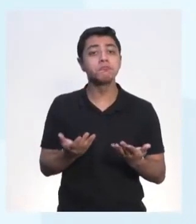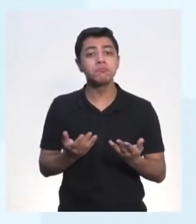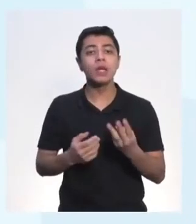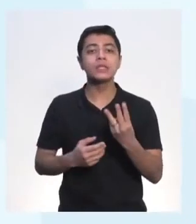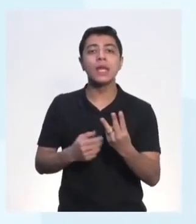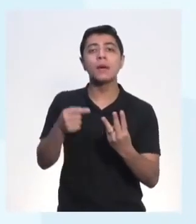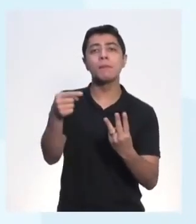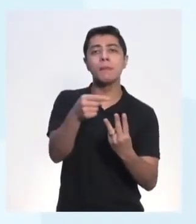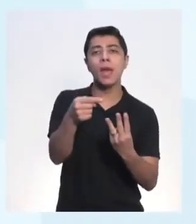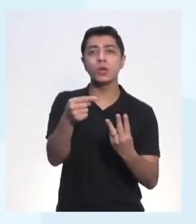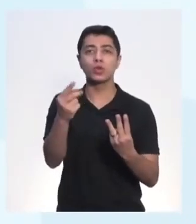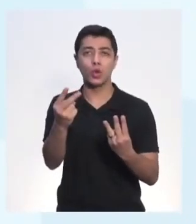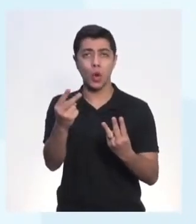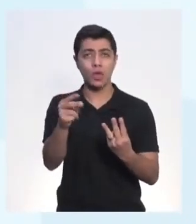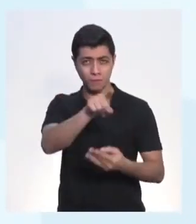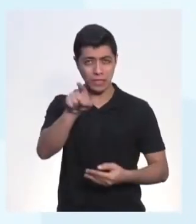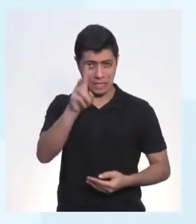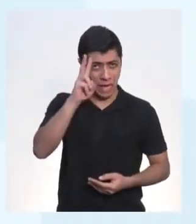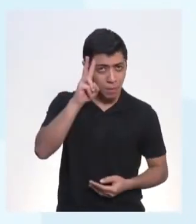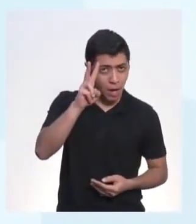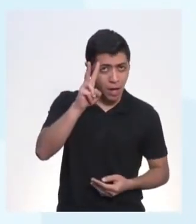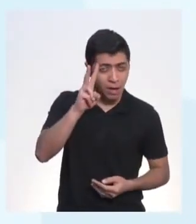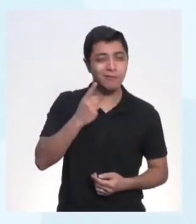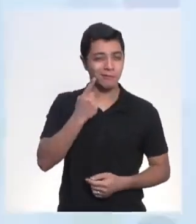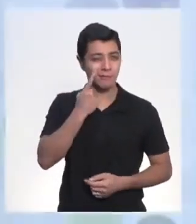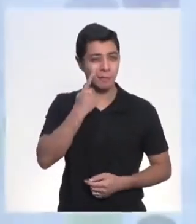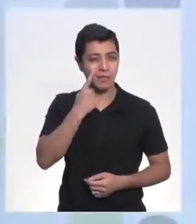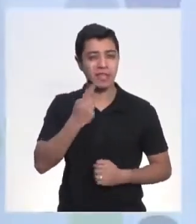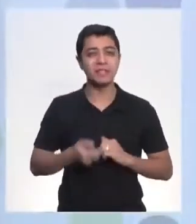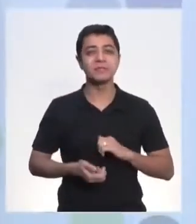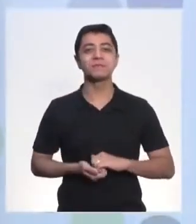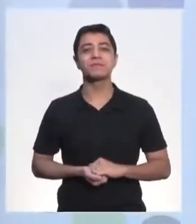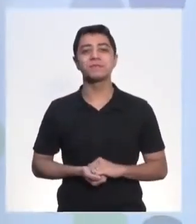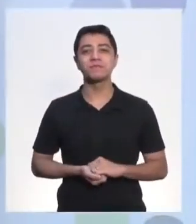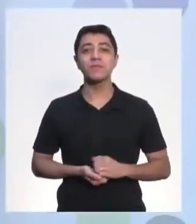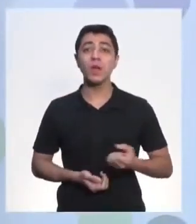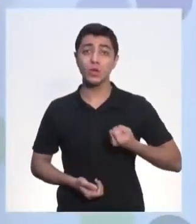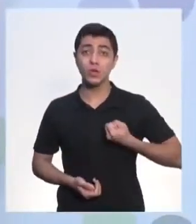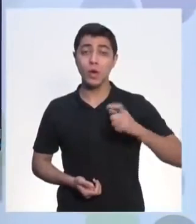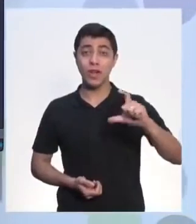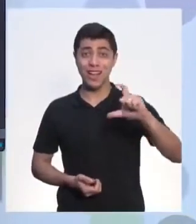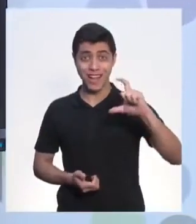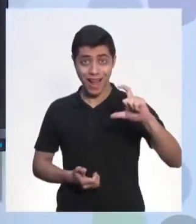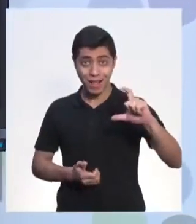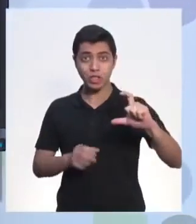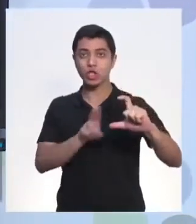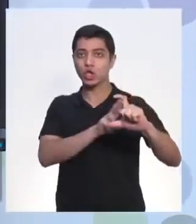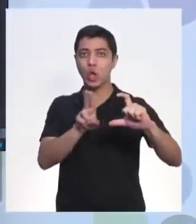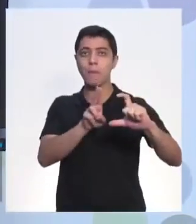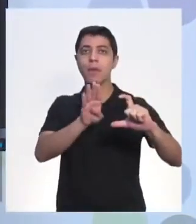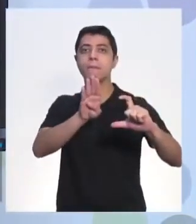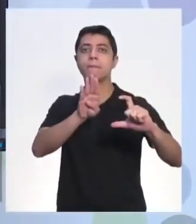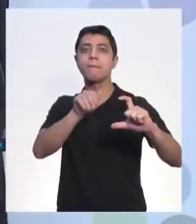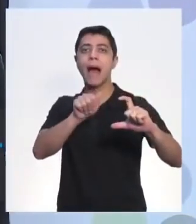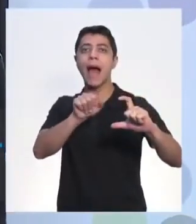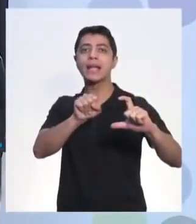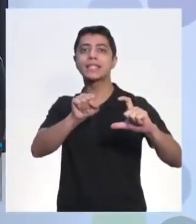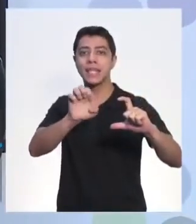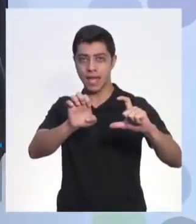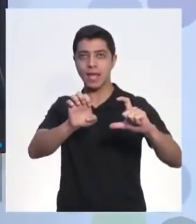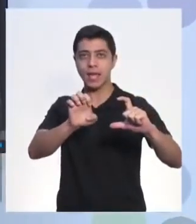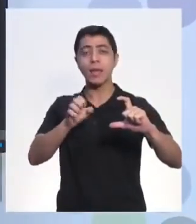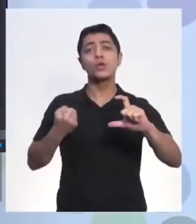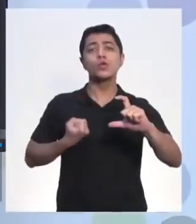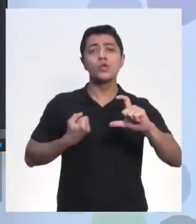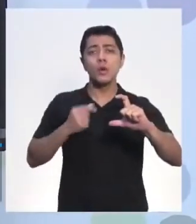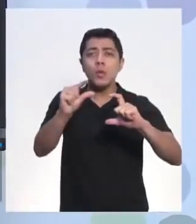comigo, por favor, na lousa. Então, potência, esse número grande aqui embaixo chama-se base, e o númerozinho de cima chama-se